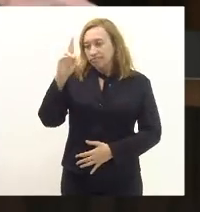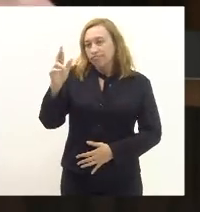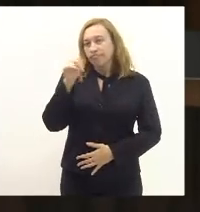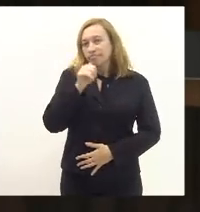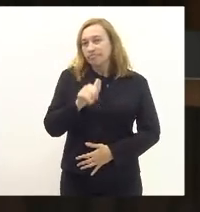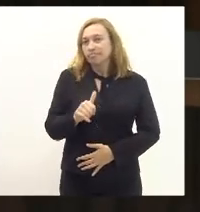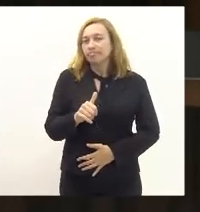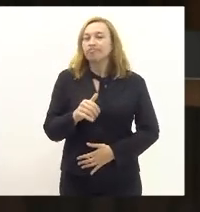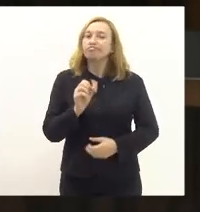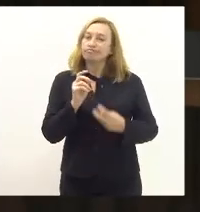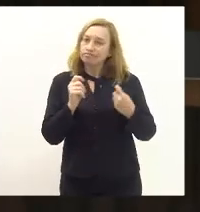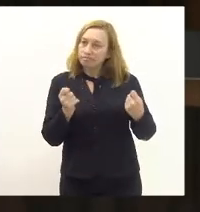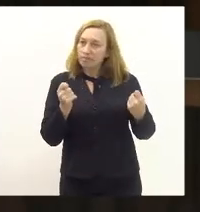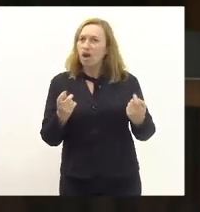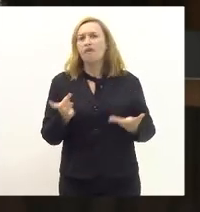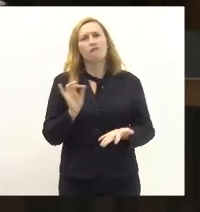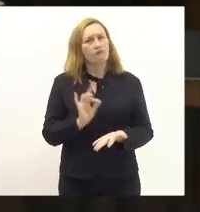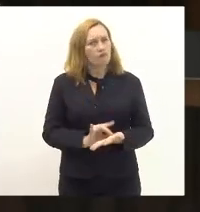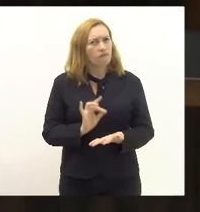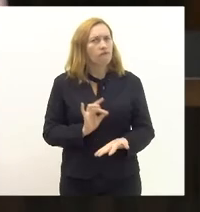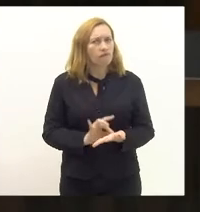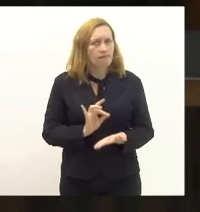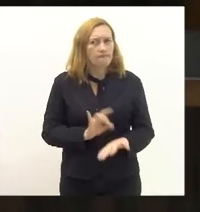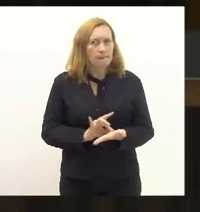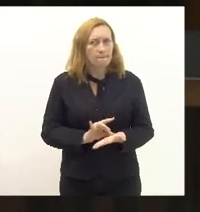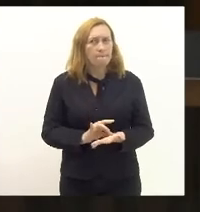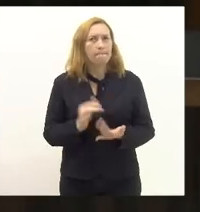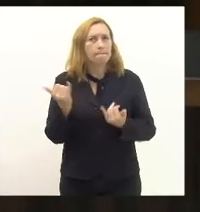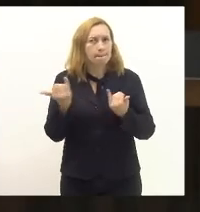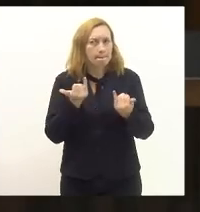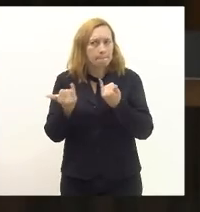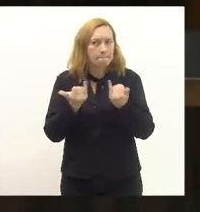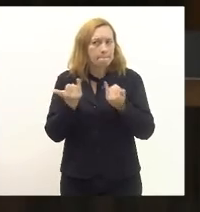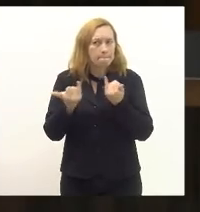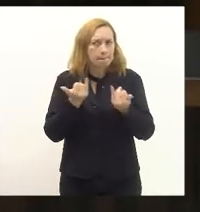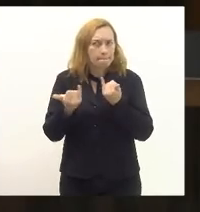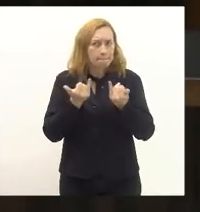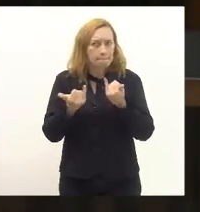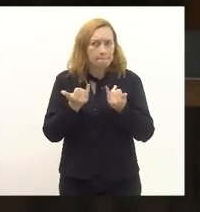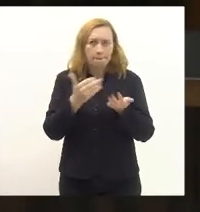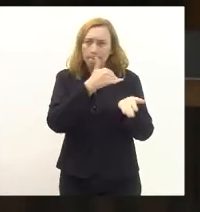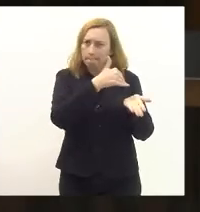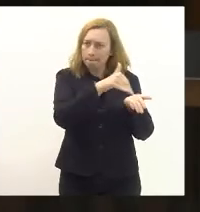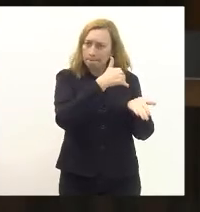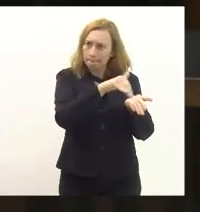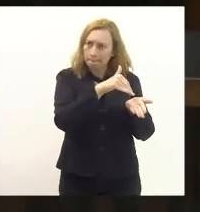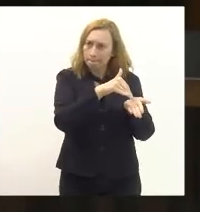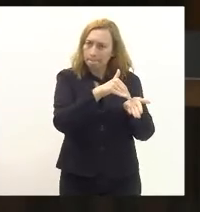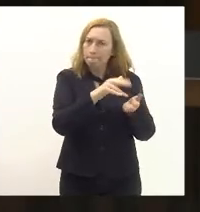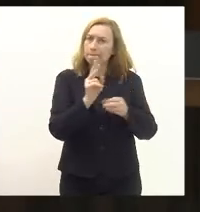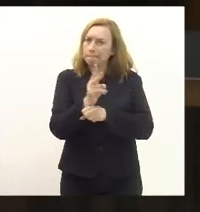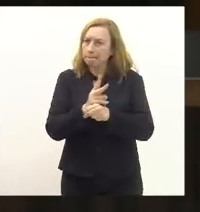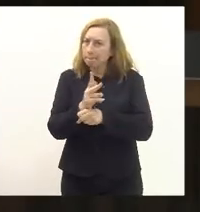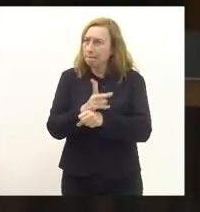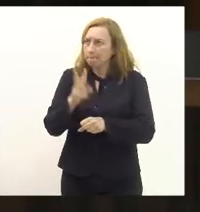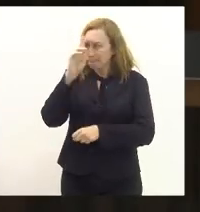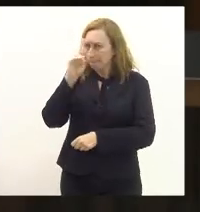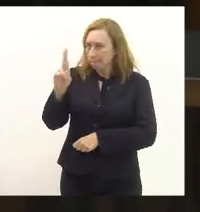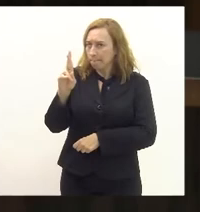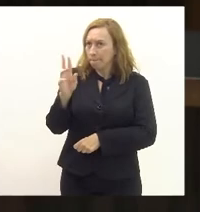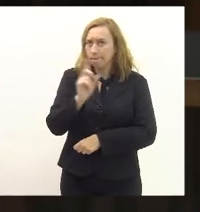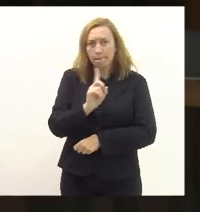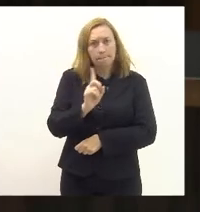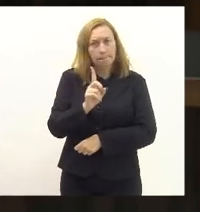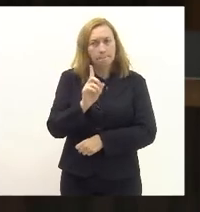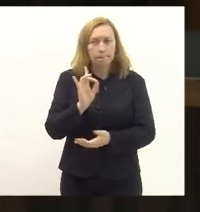e espero verdadeiramente que as notícias trazidas pelo secretário que lhe procurou, né, não